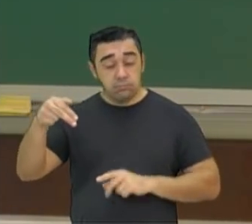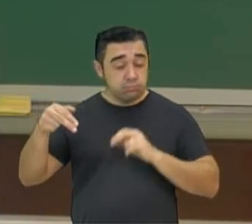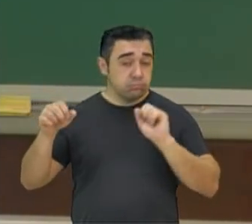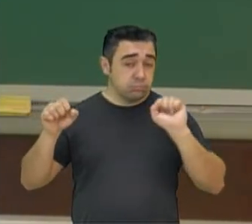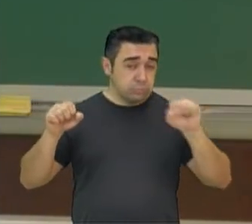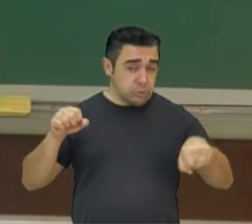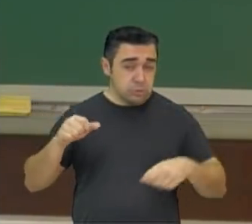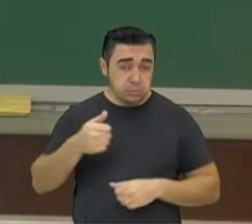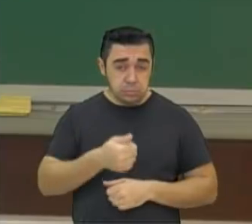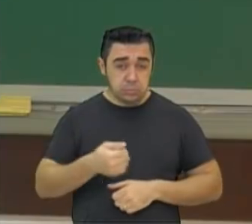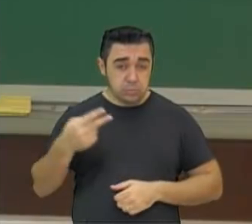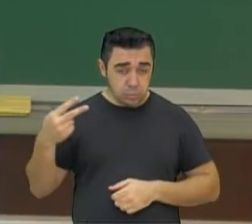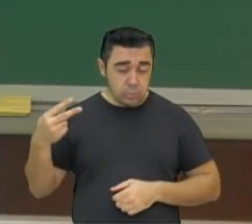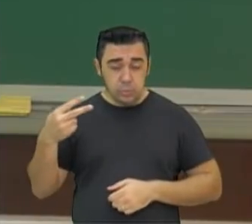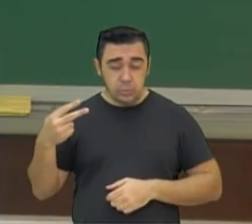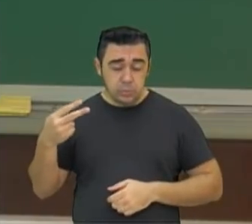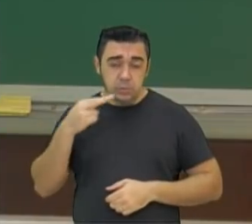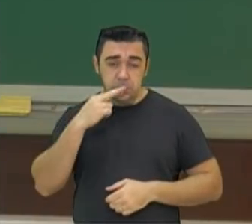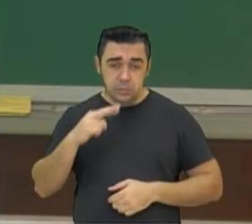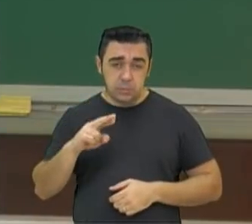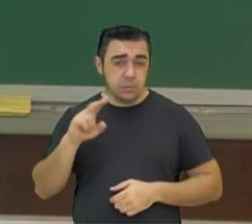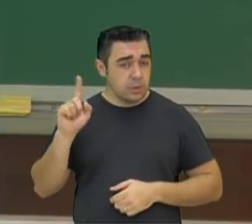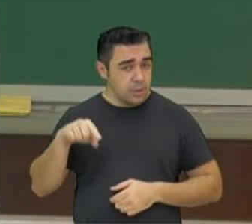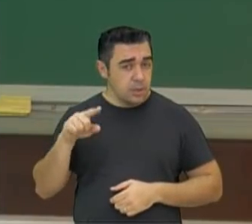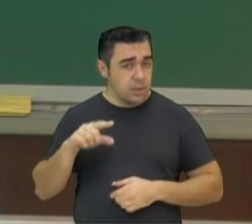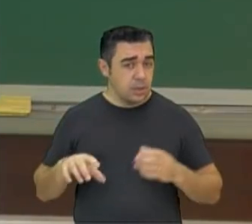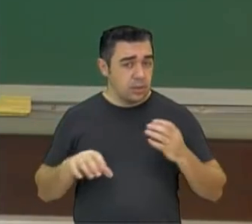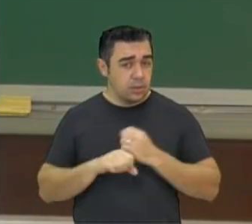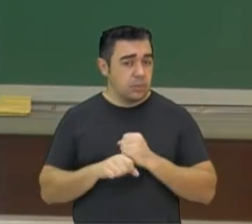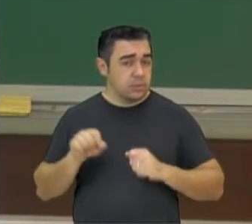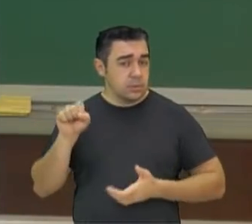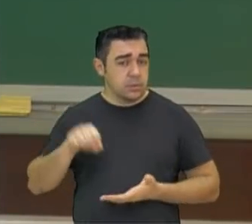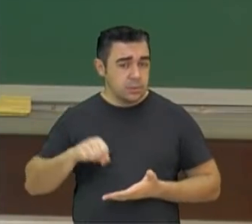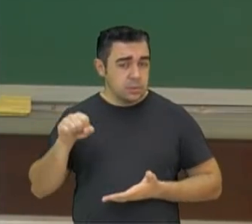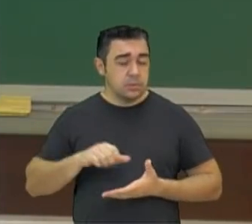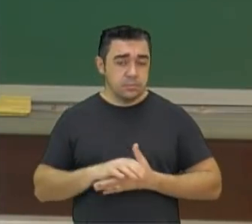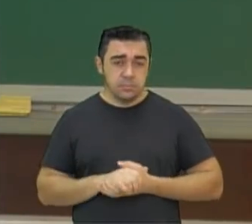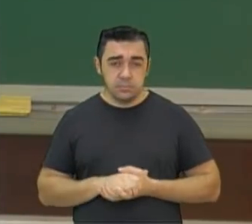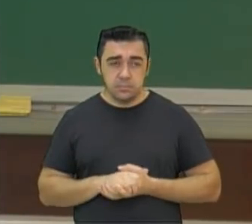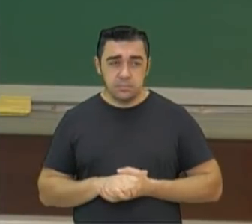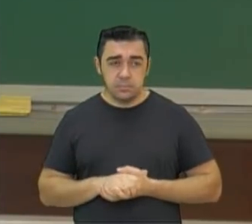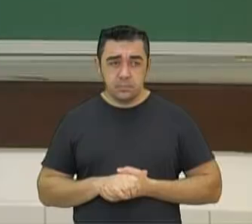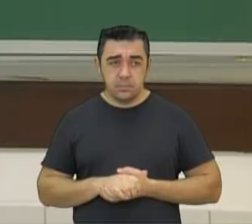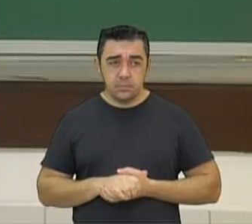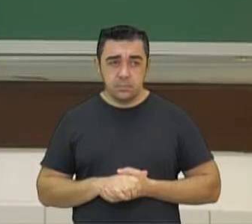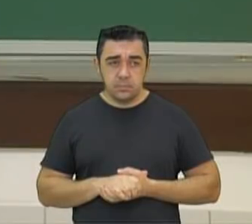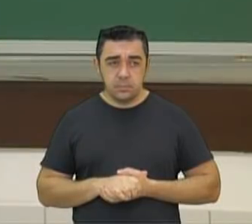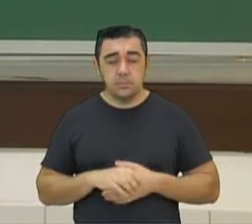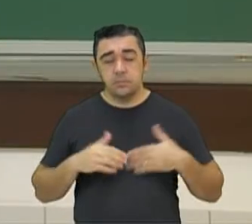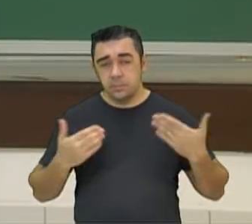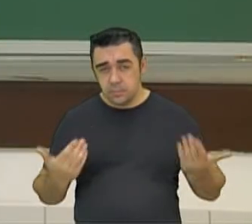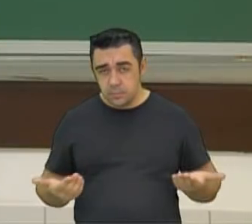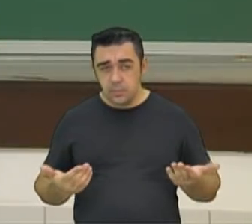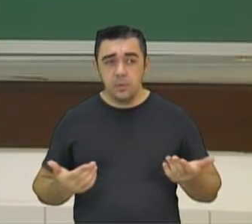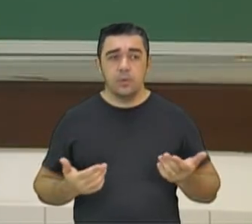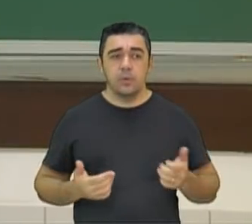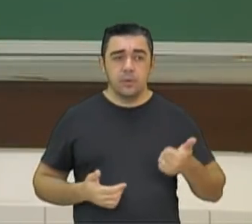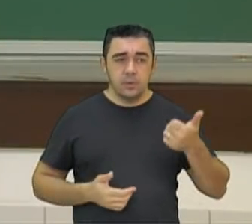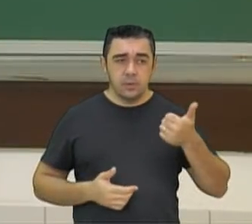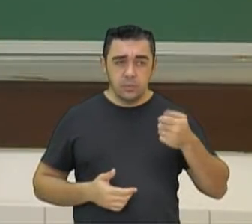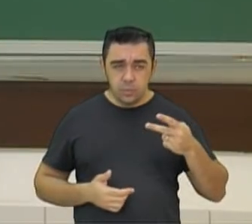N? Então, é uma das contas que satisfaz. 10 mais 2 resultou em 12.